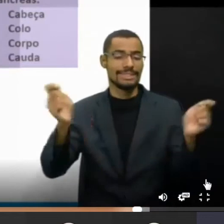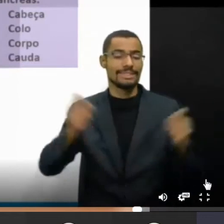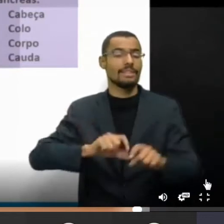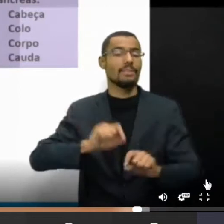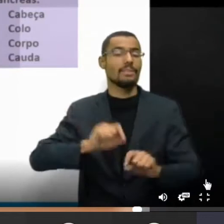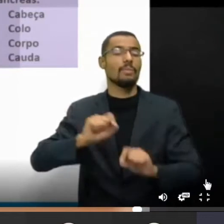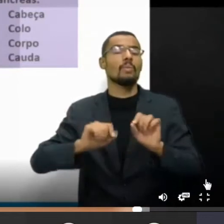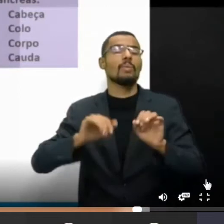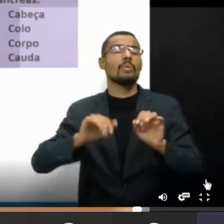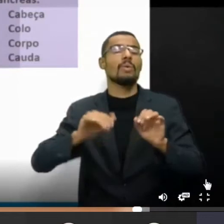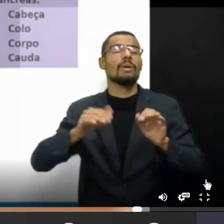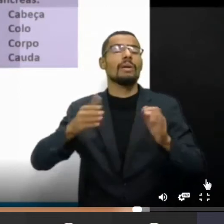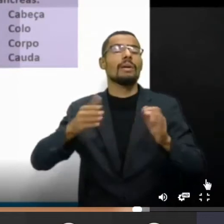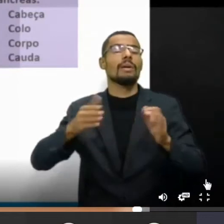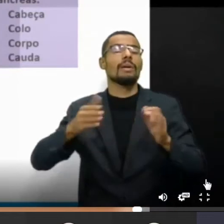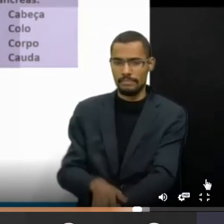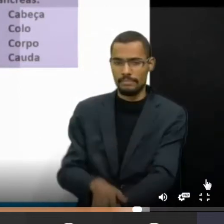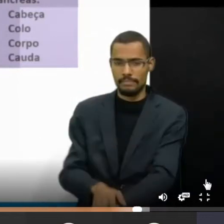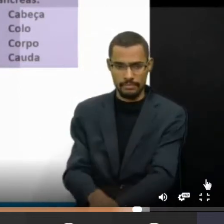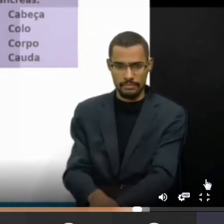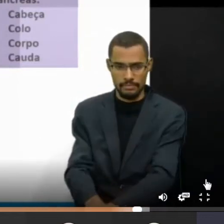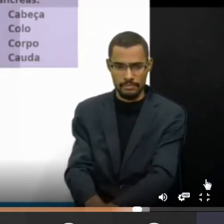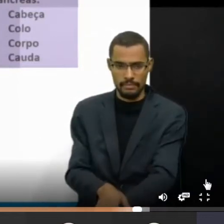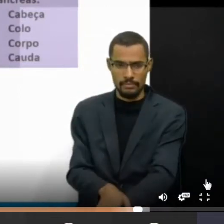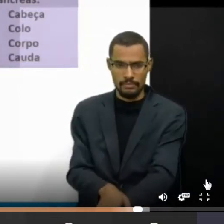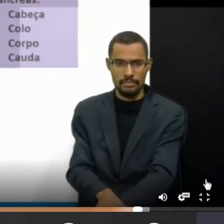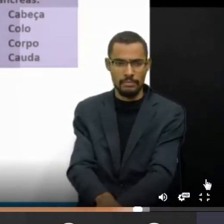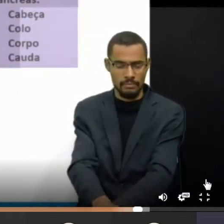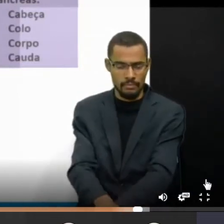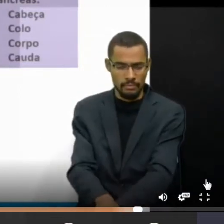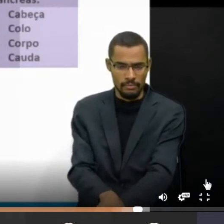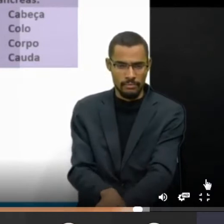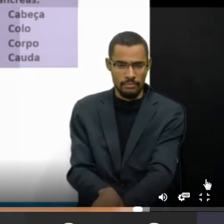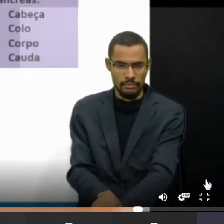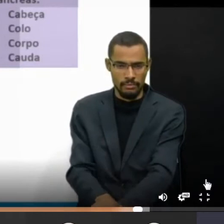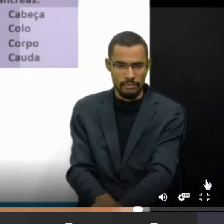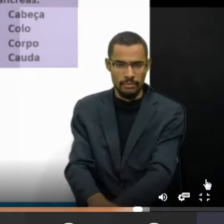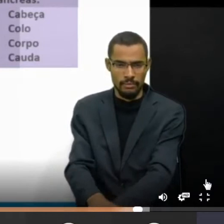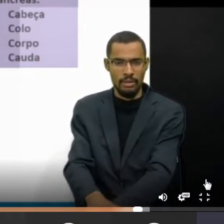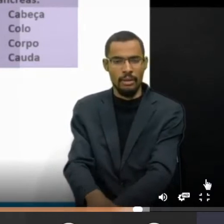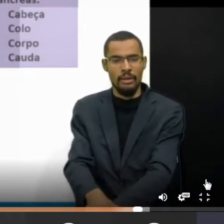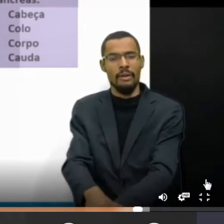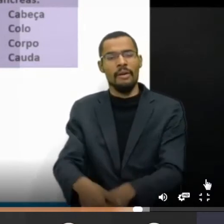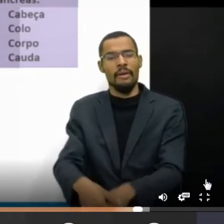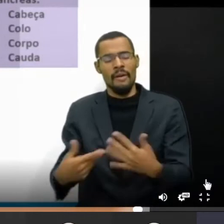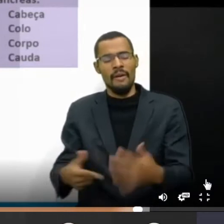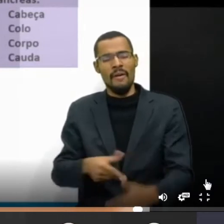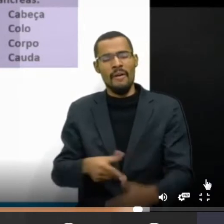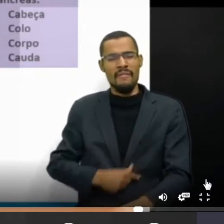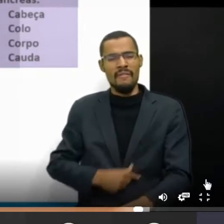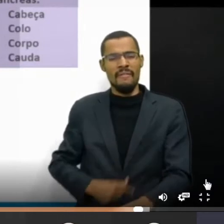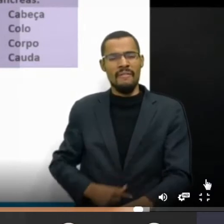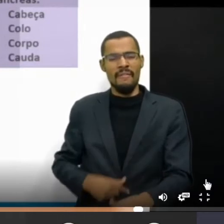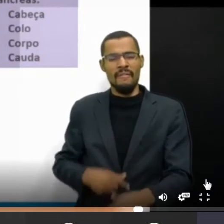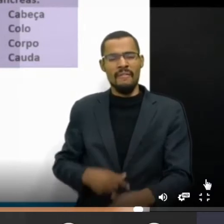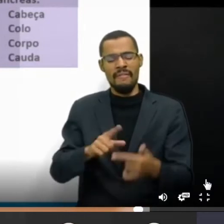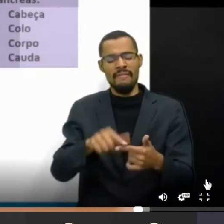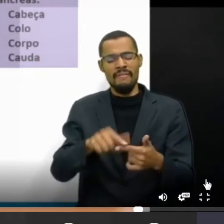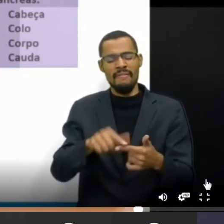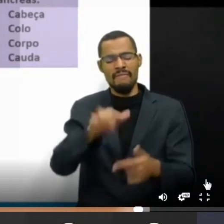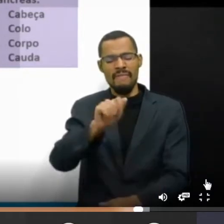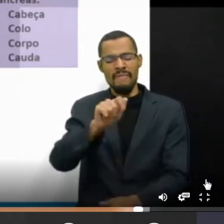só, na região do intestino delgado do duodeno. O fígado, que é a maior